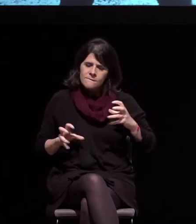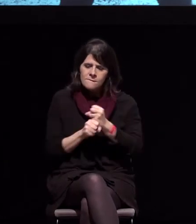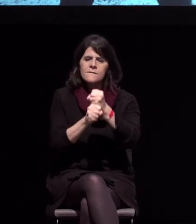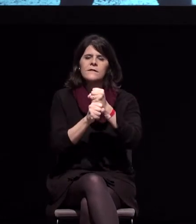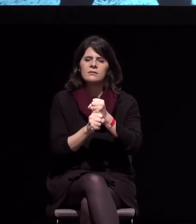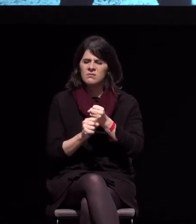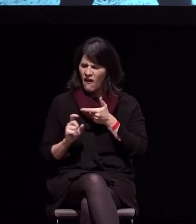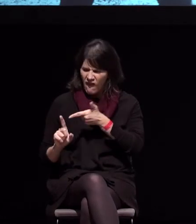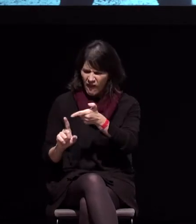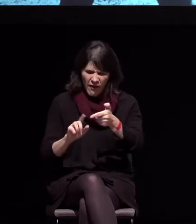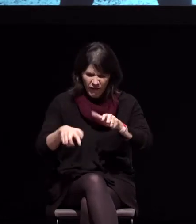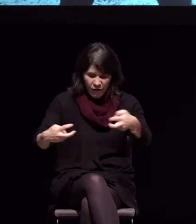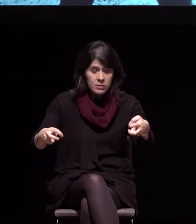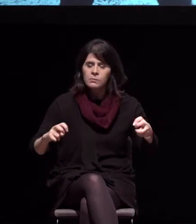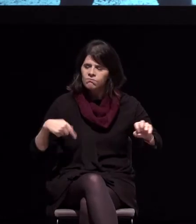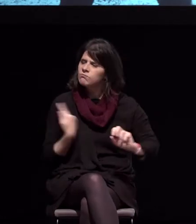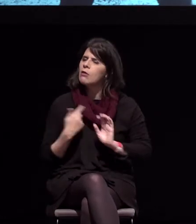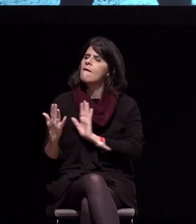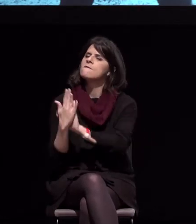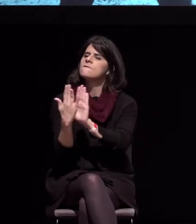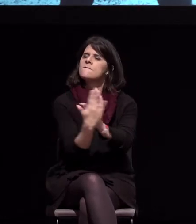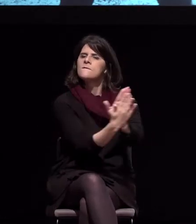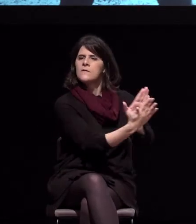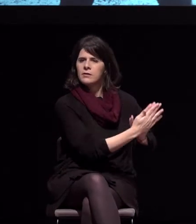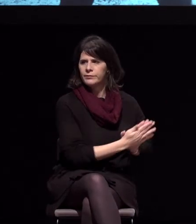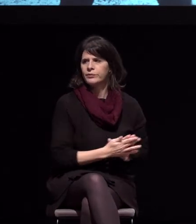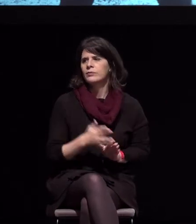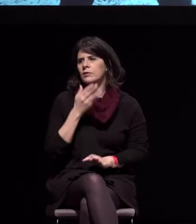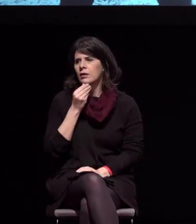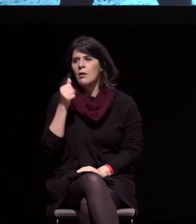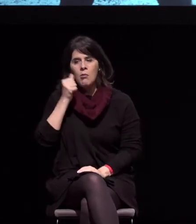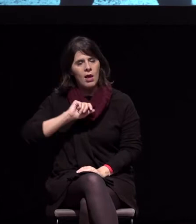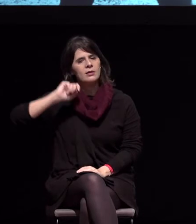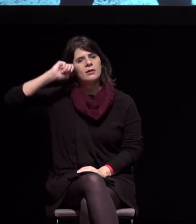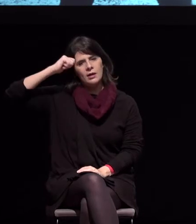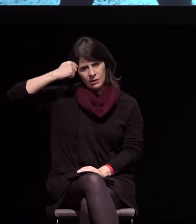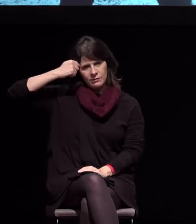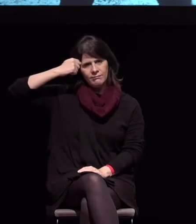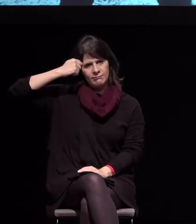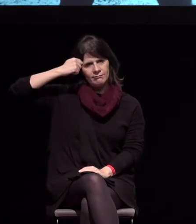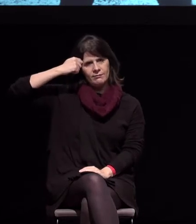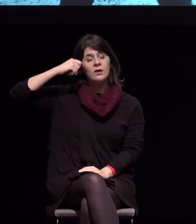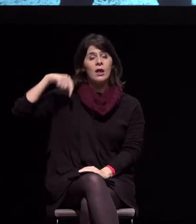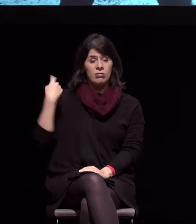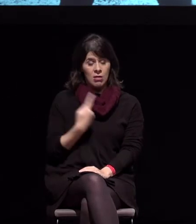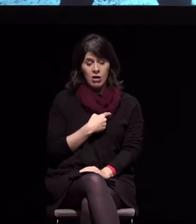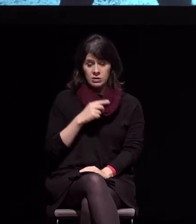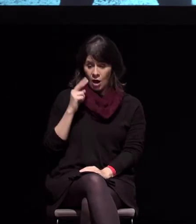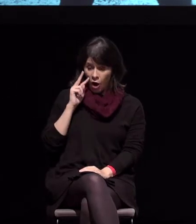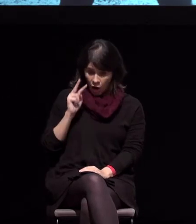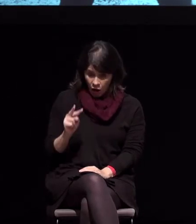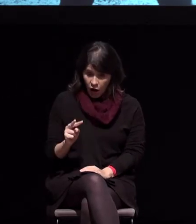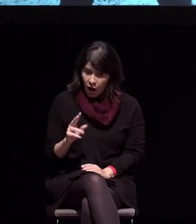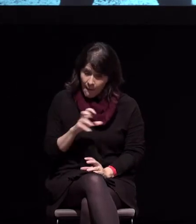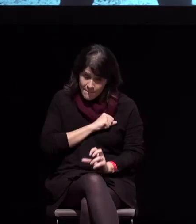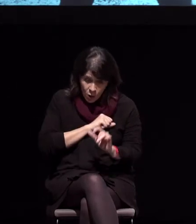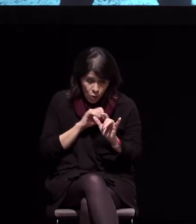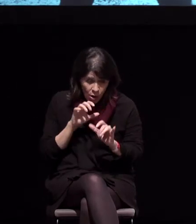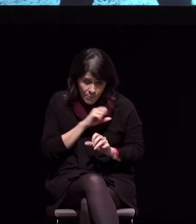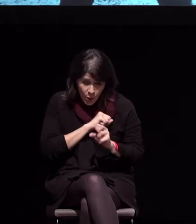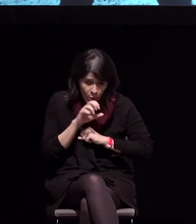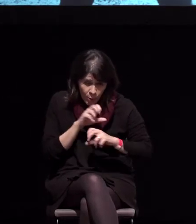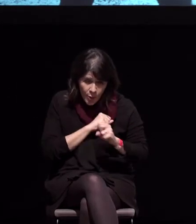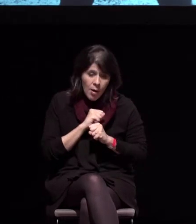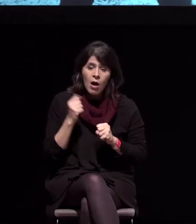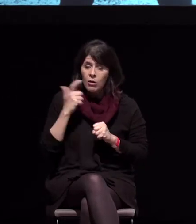negras. Quando conhecemos o amor, quando amamos, é possível enxergar o passado com outros olhos, é possível transformar o